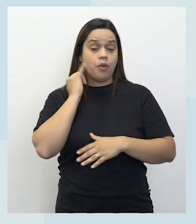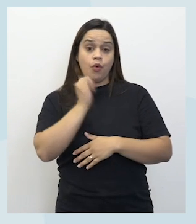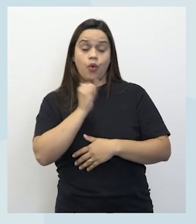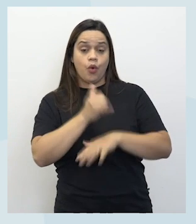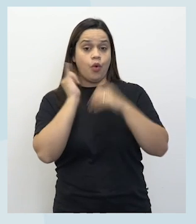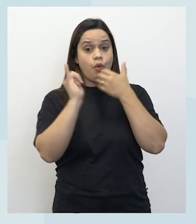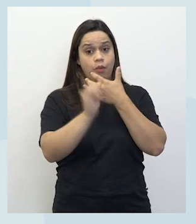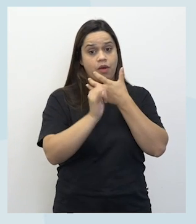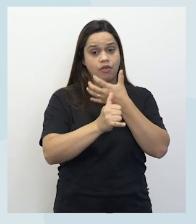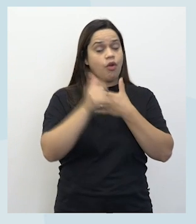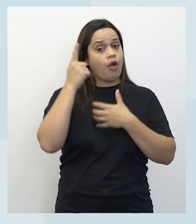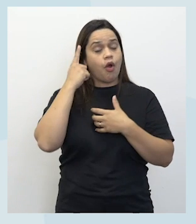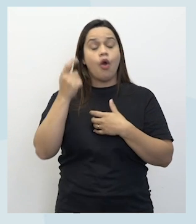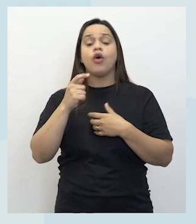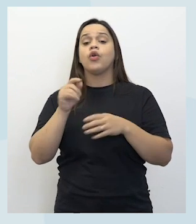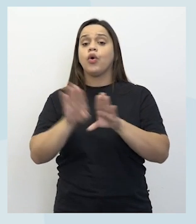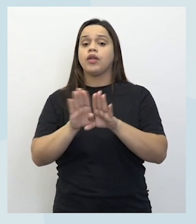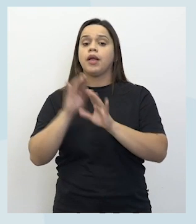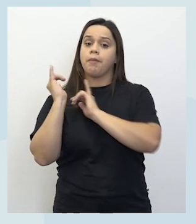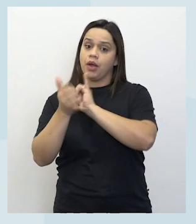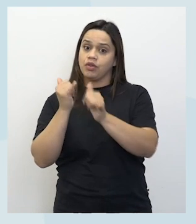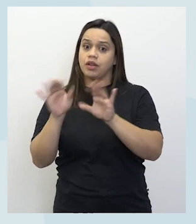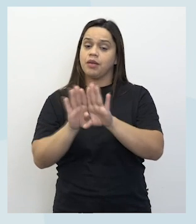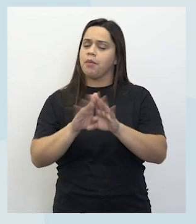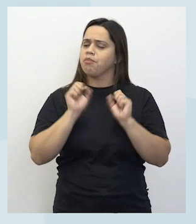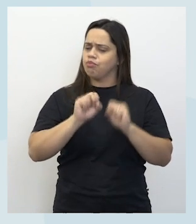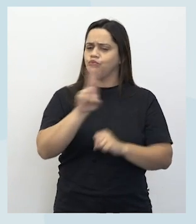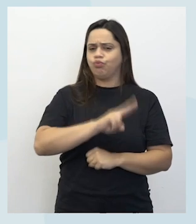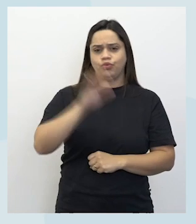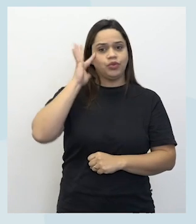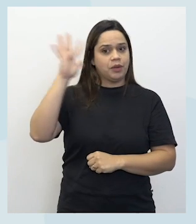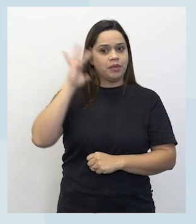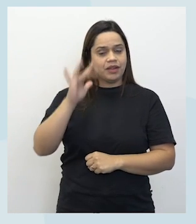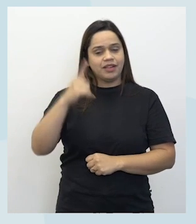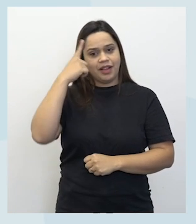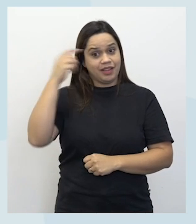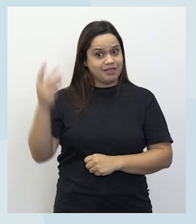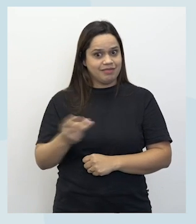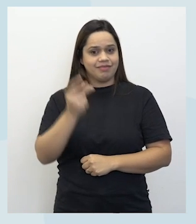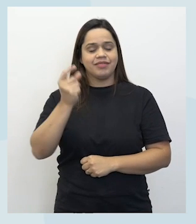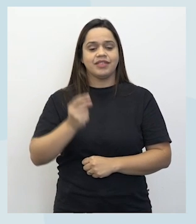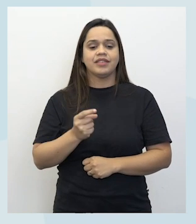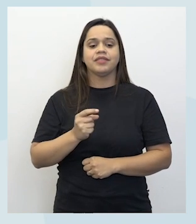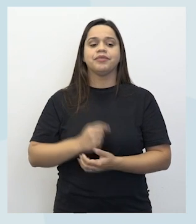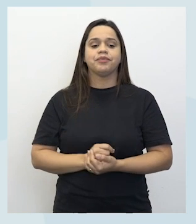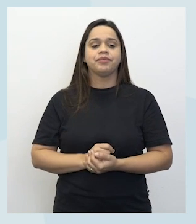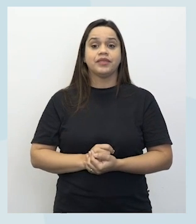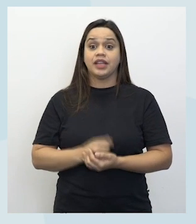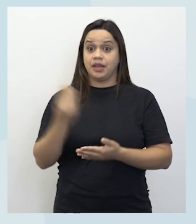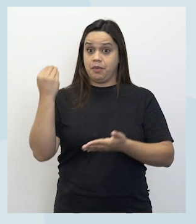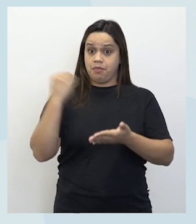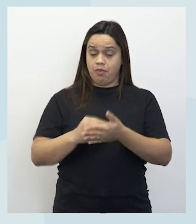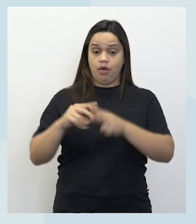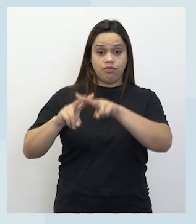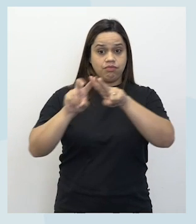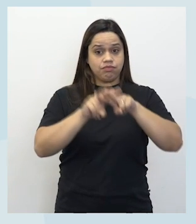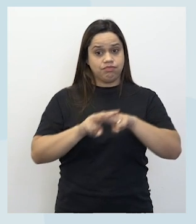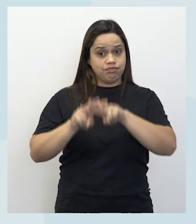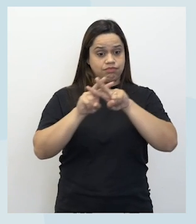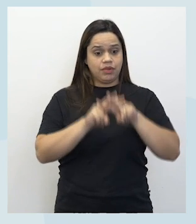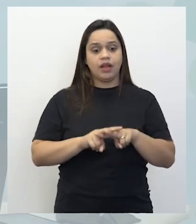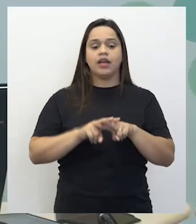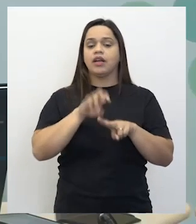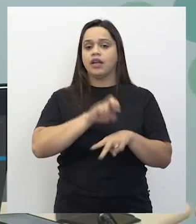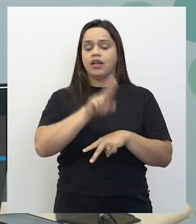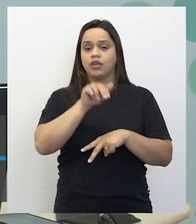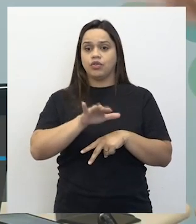crônica, uma fábula ou outro. Use a imaginação e a criatividade. Poste no hashtag eu no Centro de Mídia São